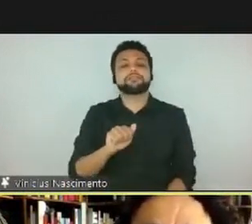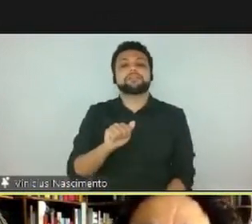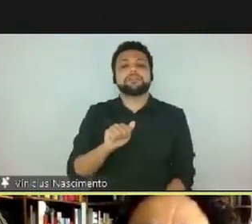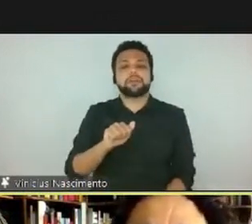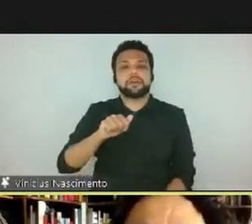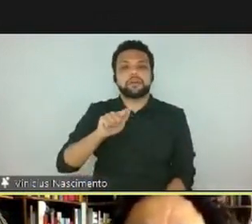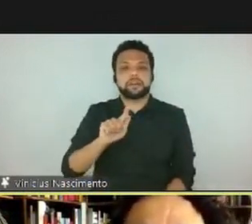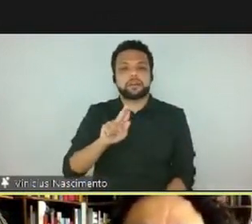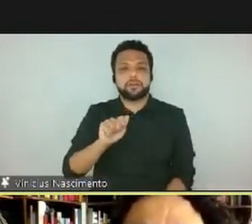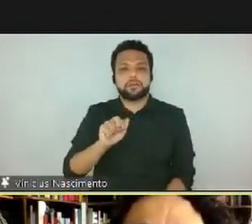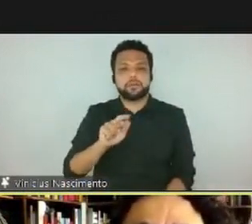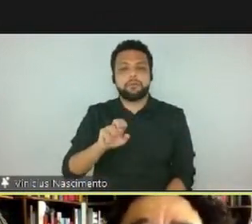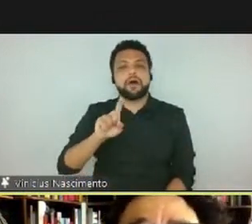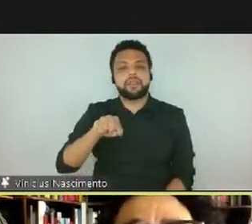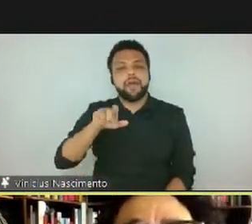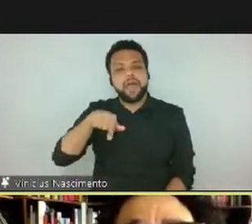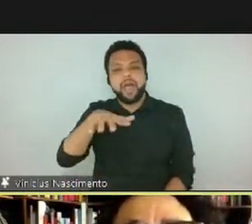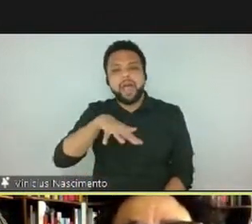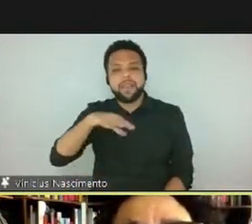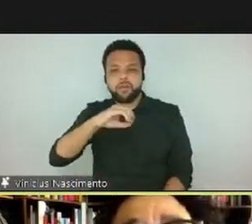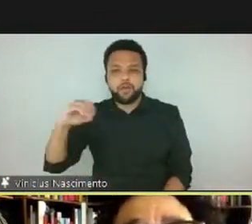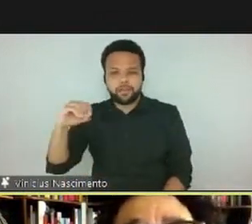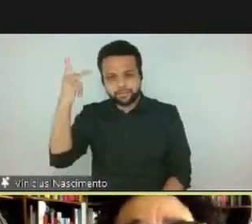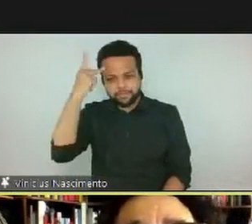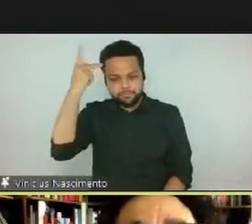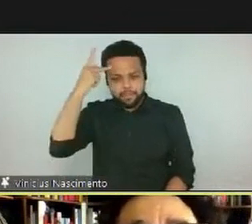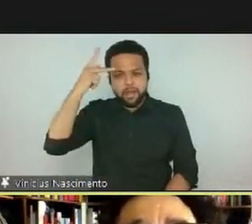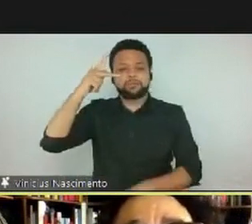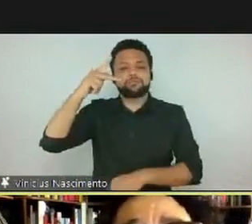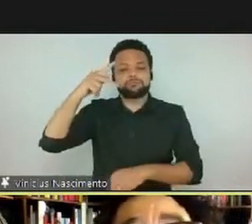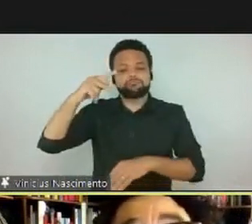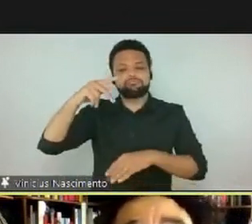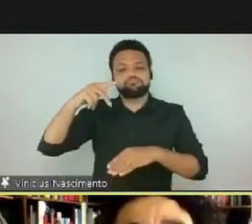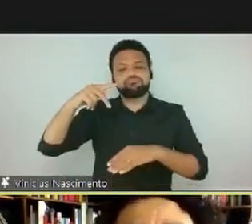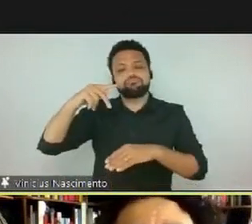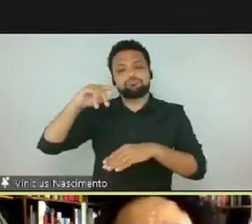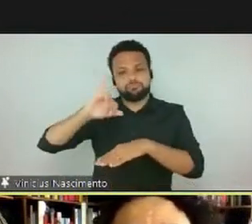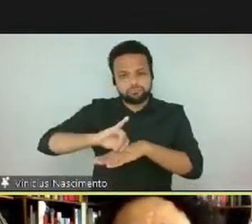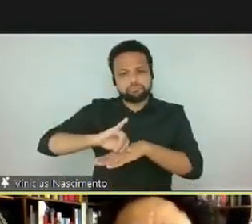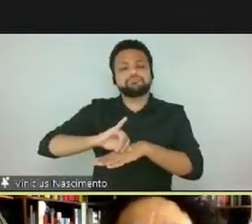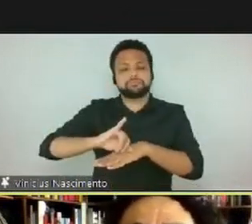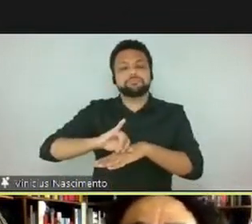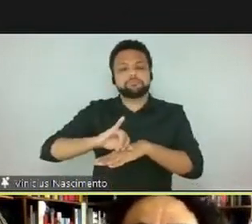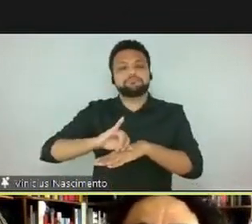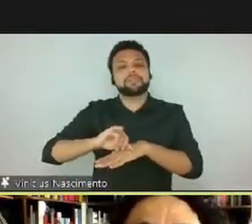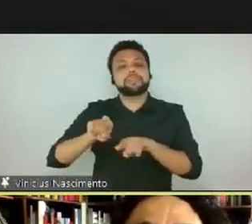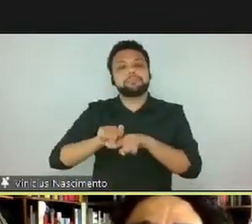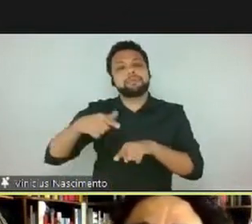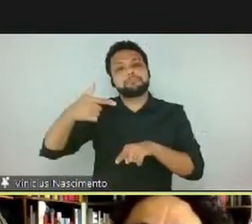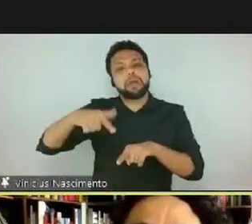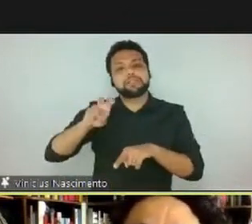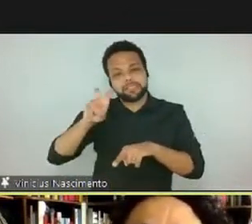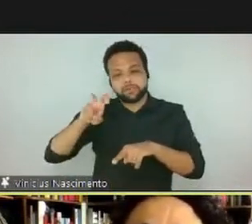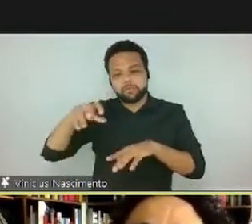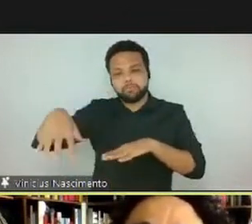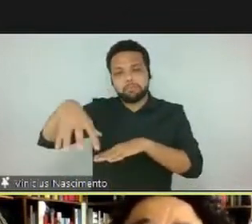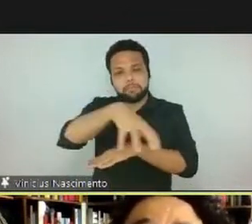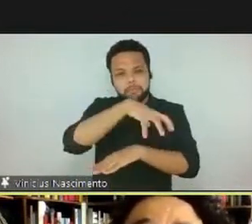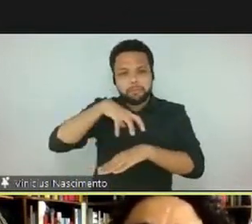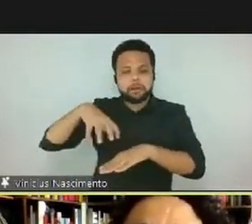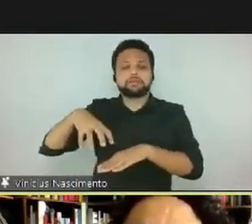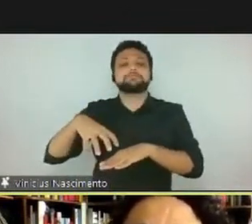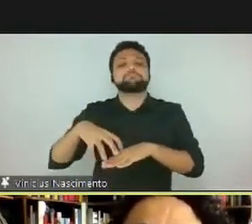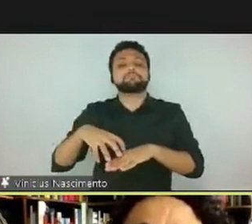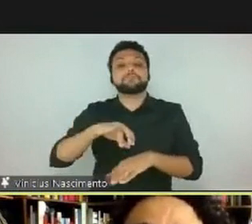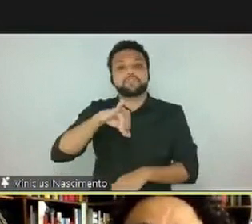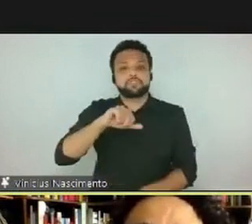zona oeste da cidade de São Paulo, e outras 5 comunidades nos arredores. O Jaguaré faz